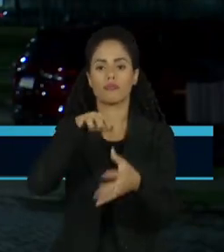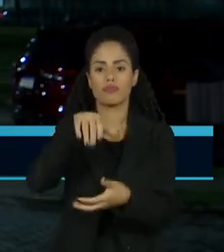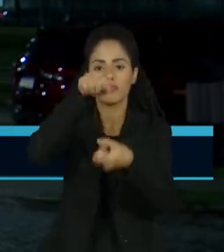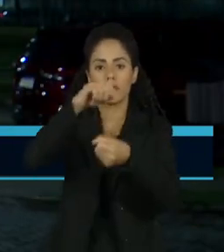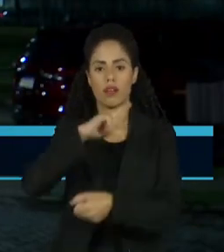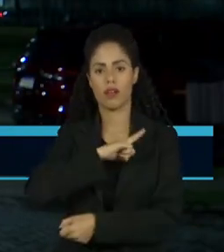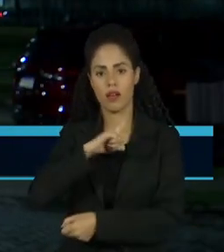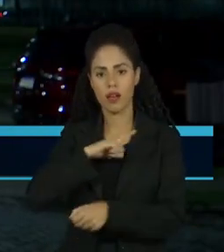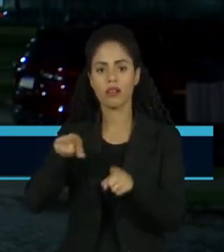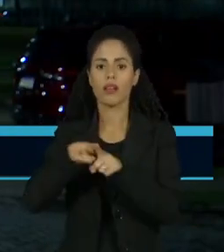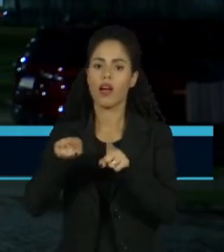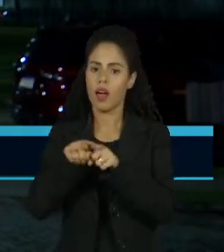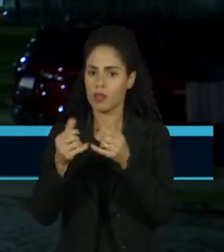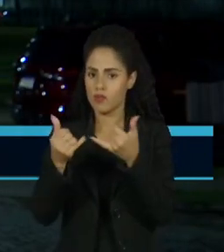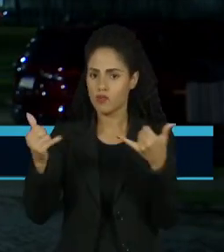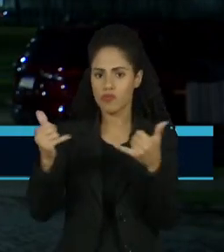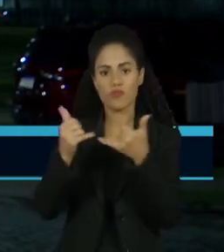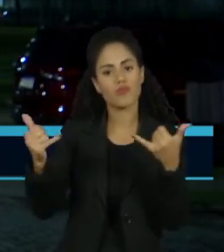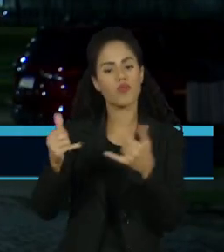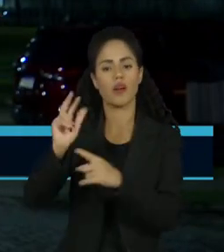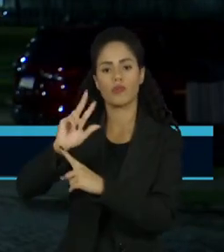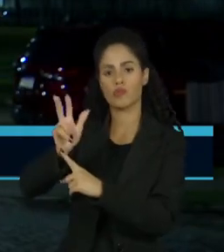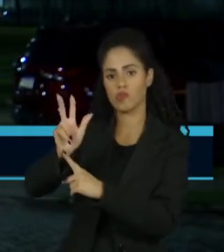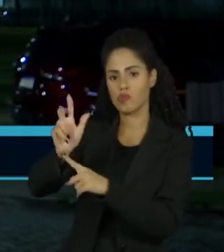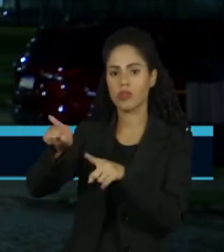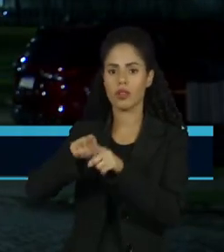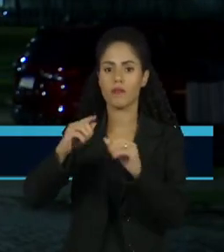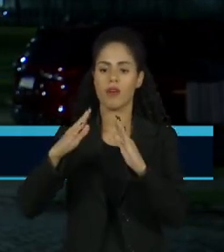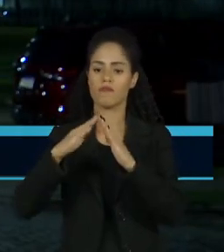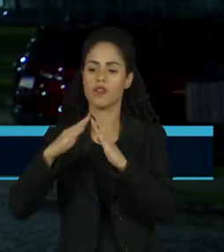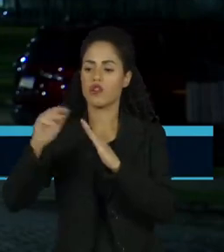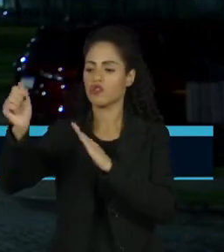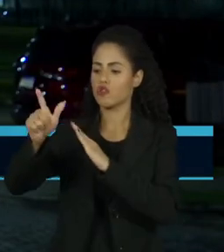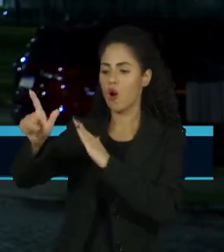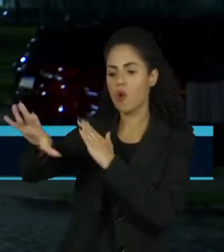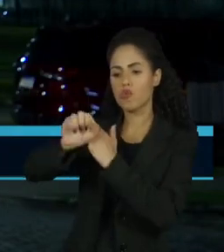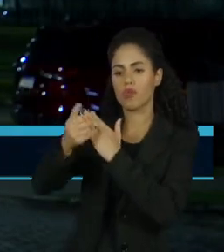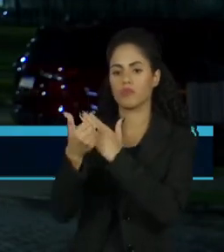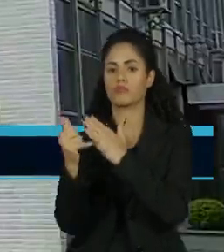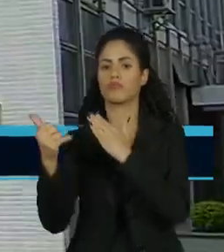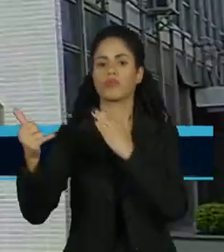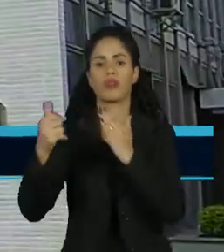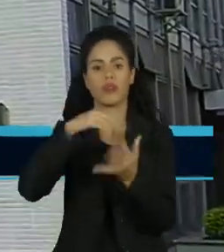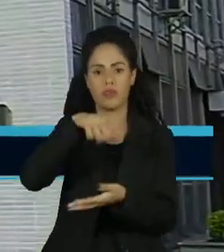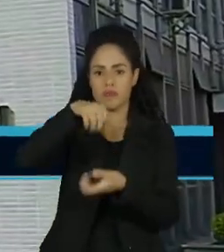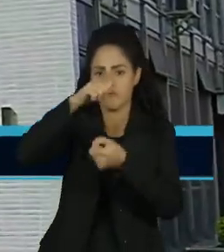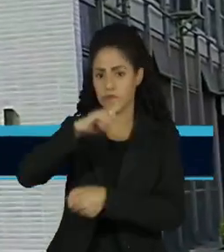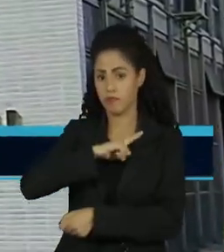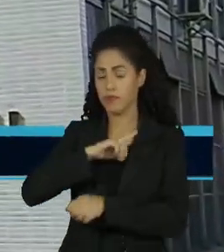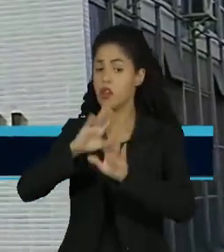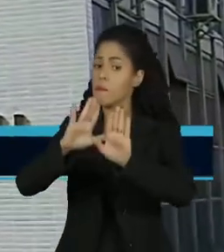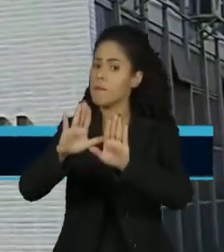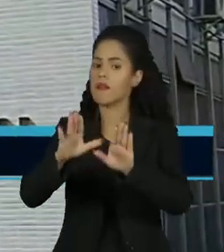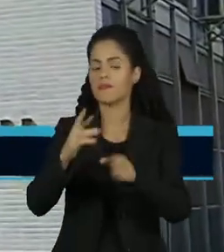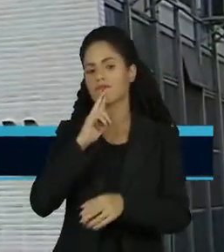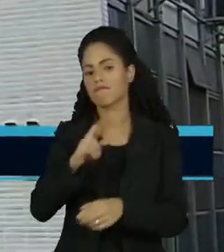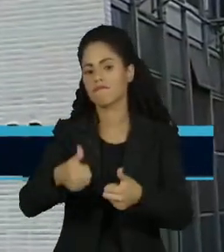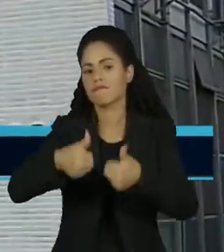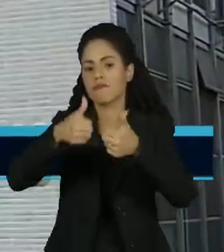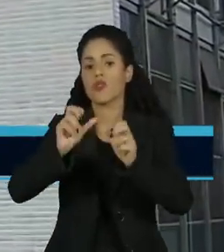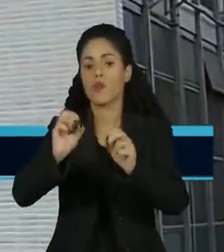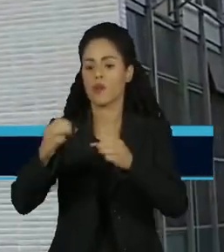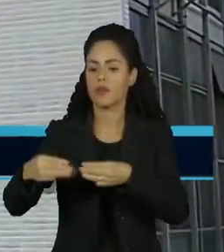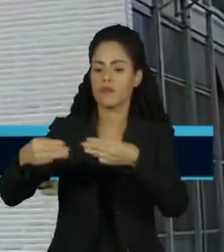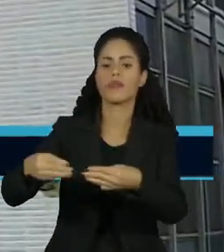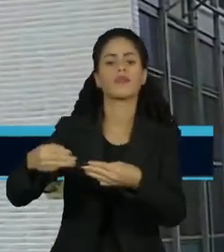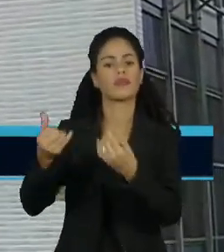renováveis, como hidrelétricas, usinas eólicas e solares, a chamada energia limpa. Só que apesar dos resultados, o Ministério